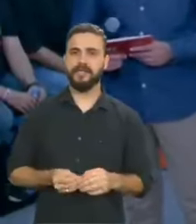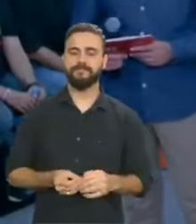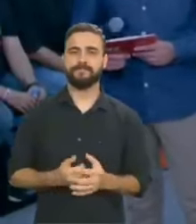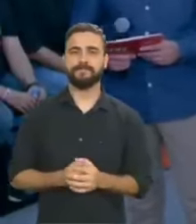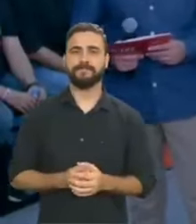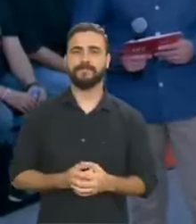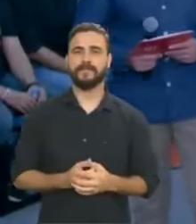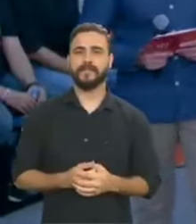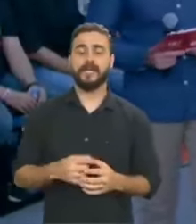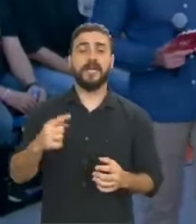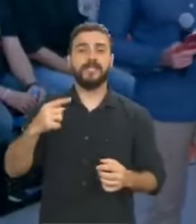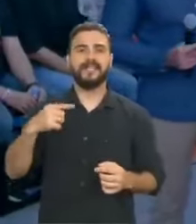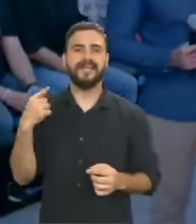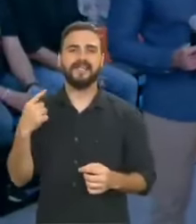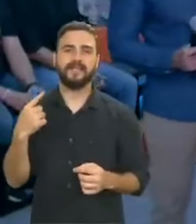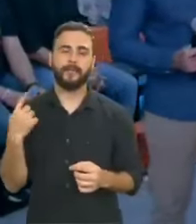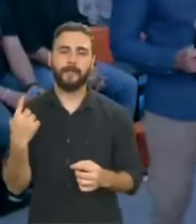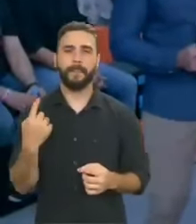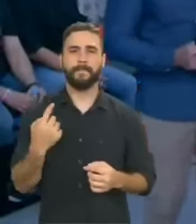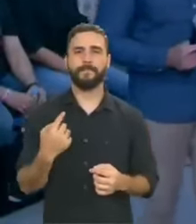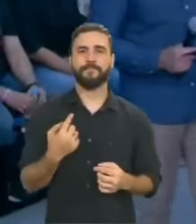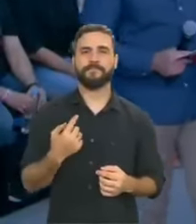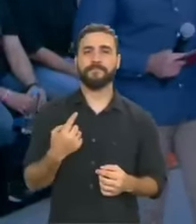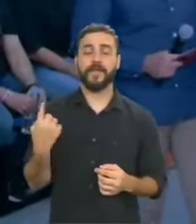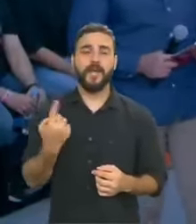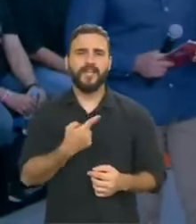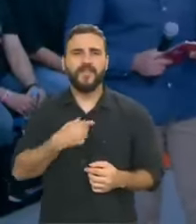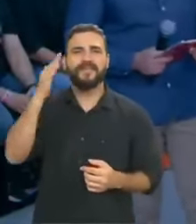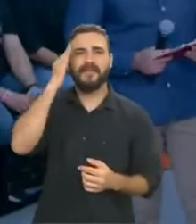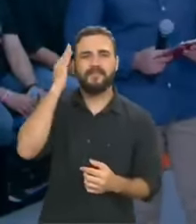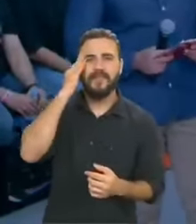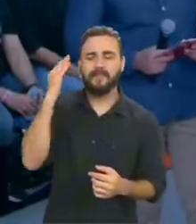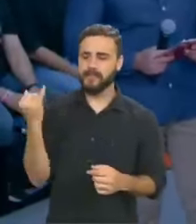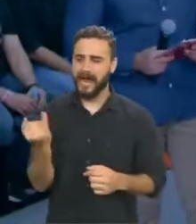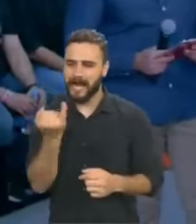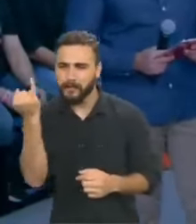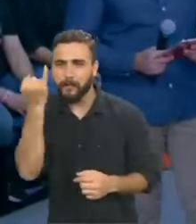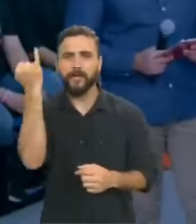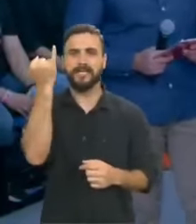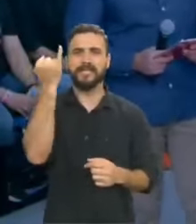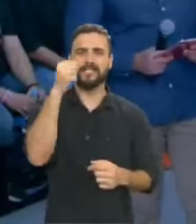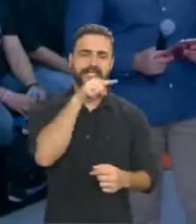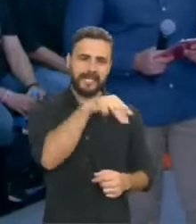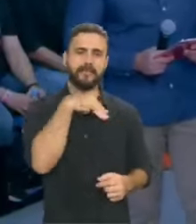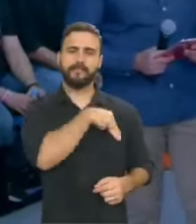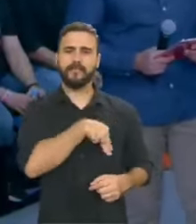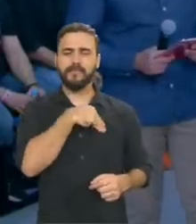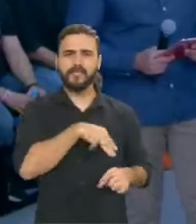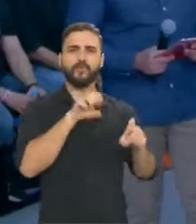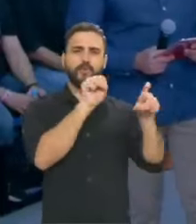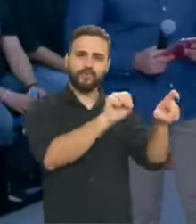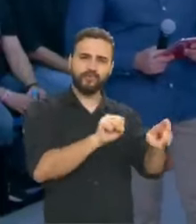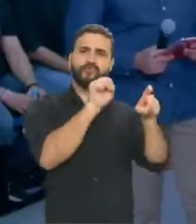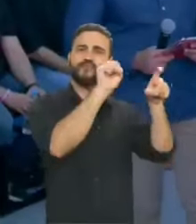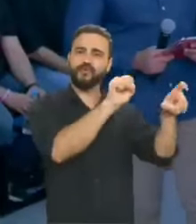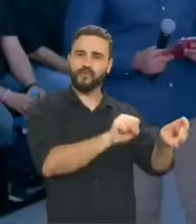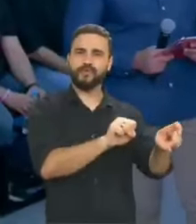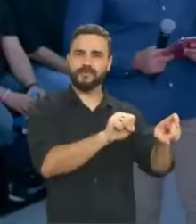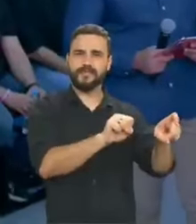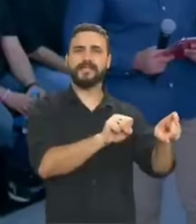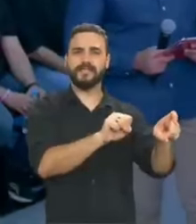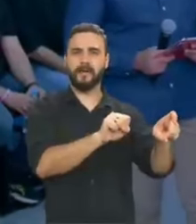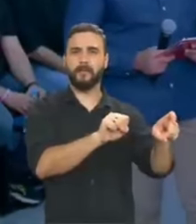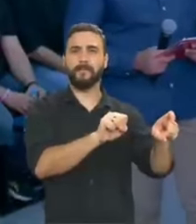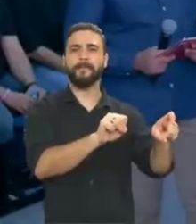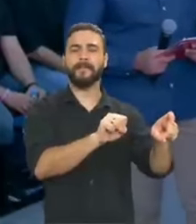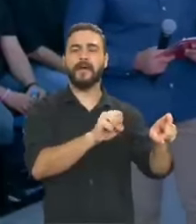com a gente sabe da importância que é o Ministério do Livres no Sertão. É algo que vocês, quem não conhece,